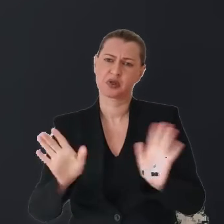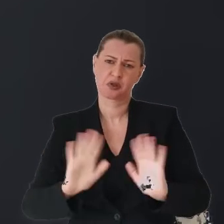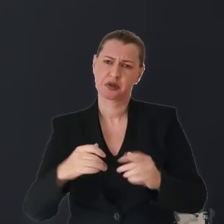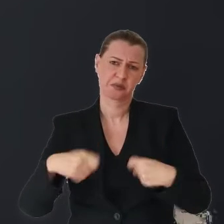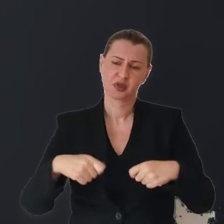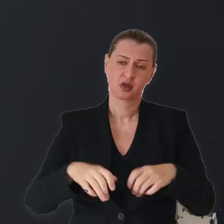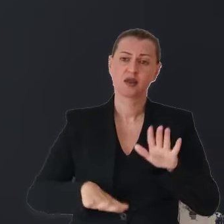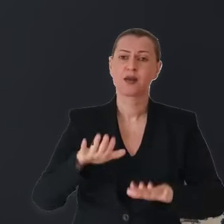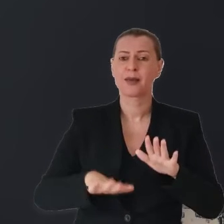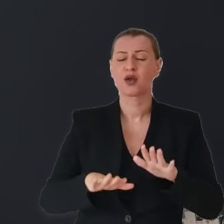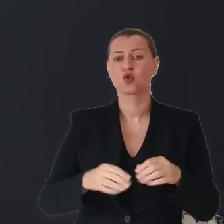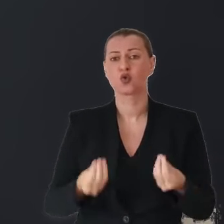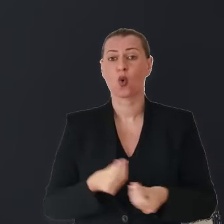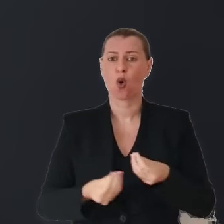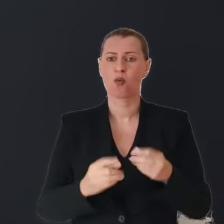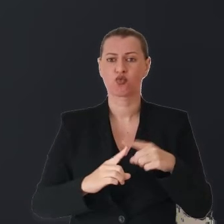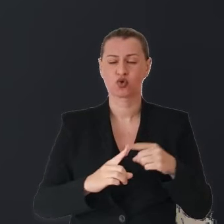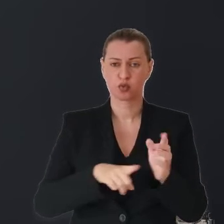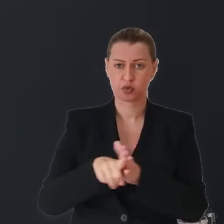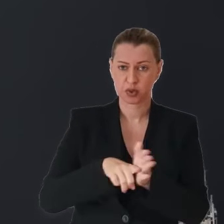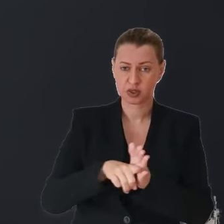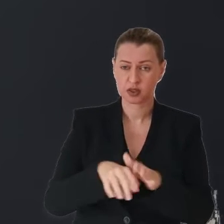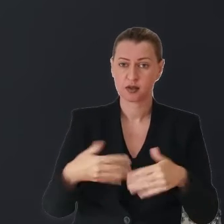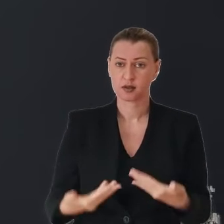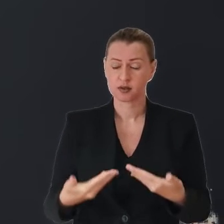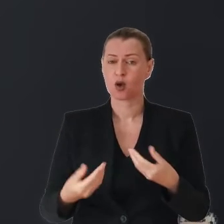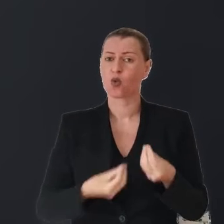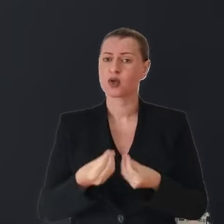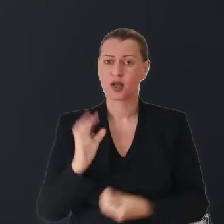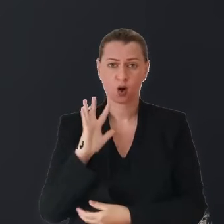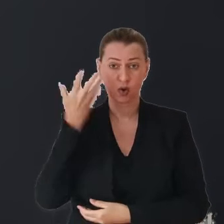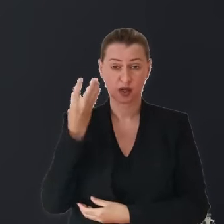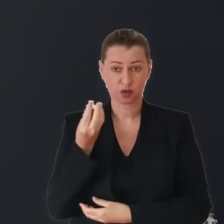depende do grau. do tipo de pesquisa, mas o que acontece